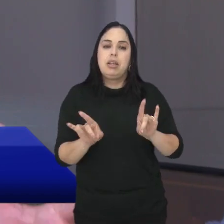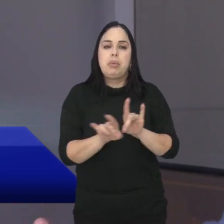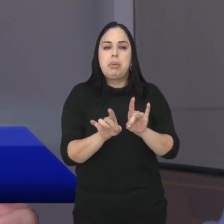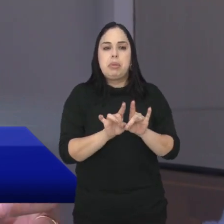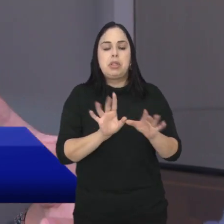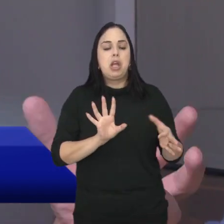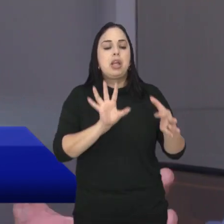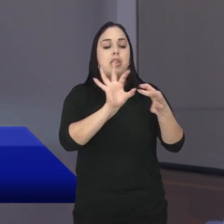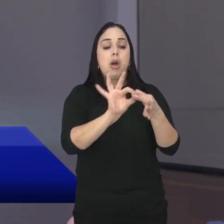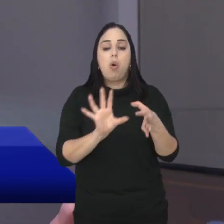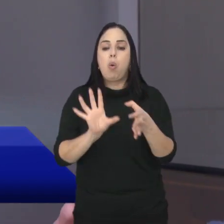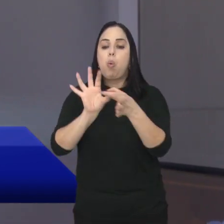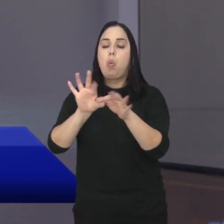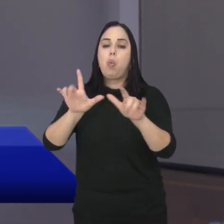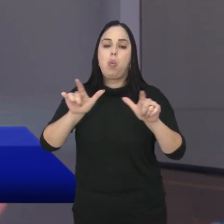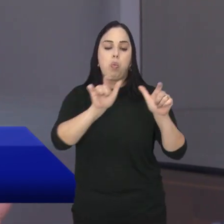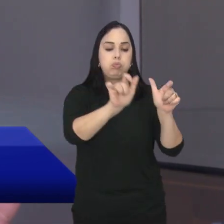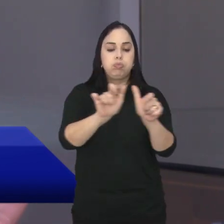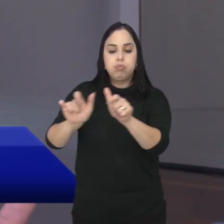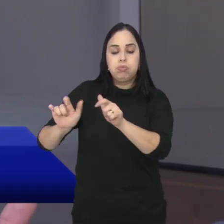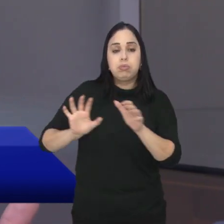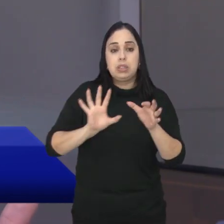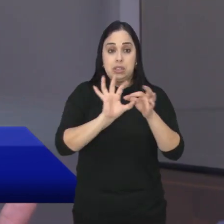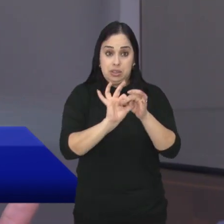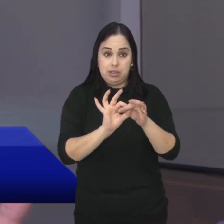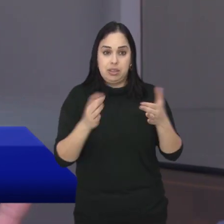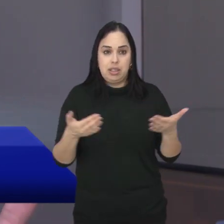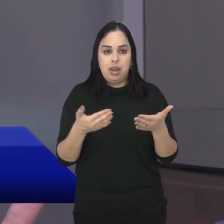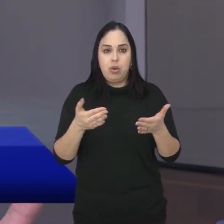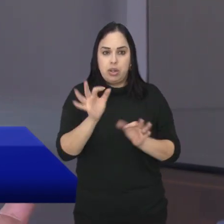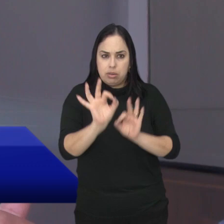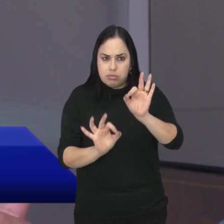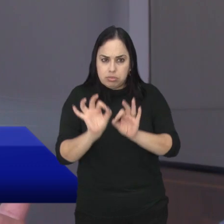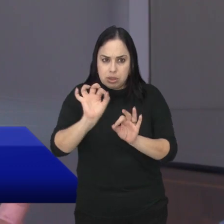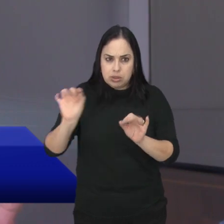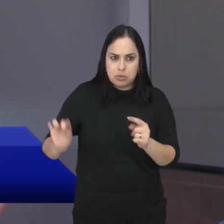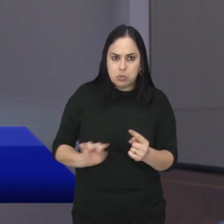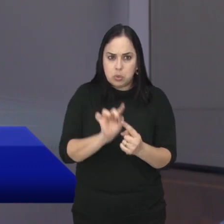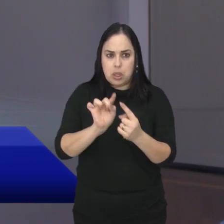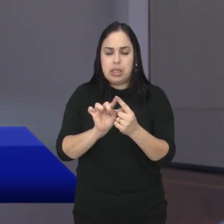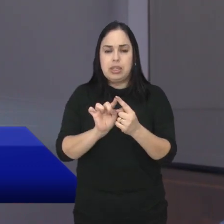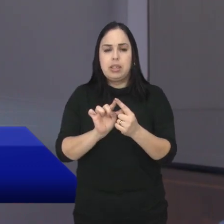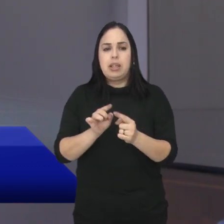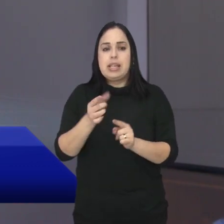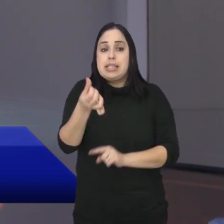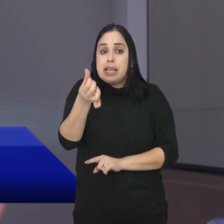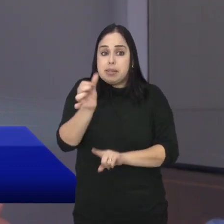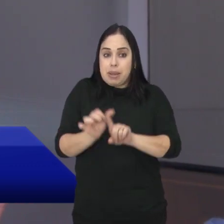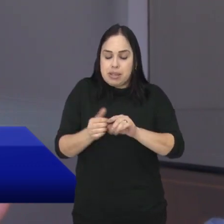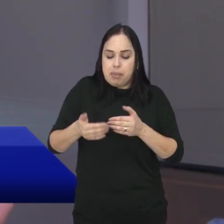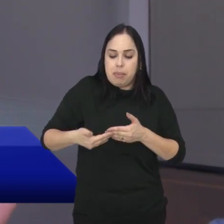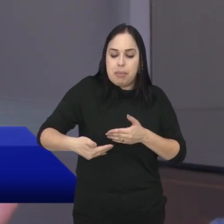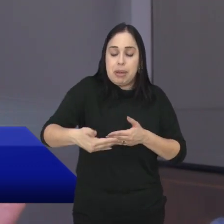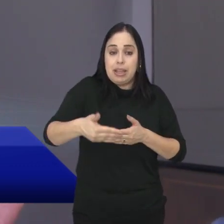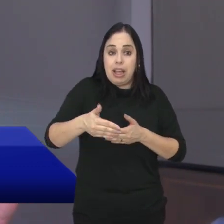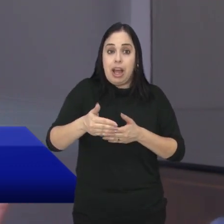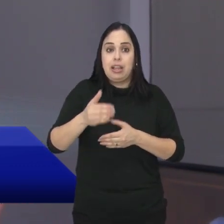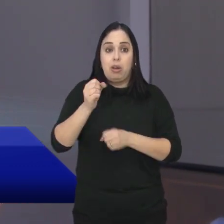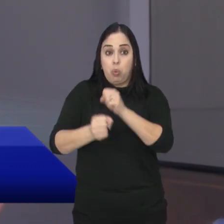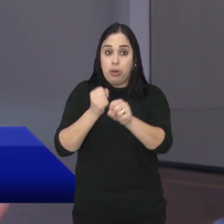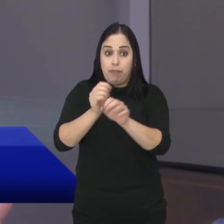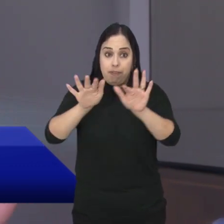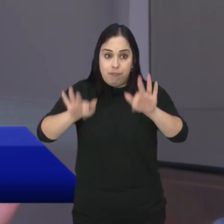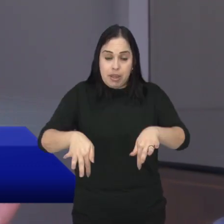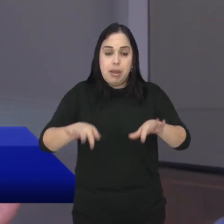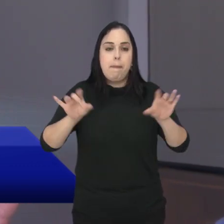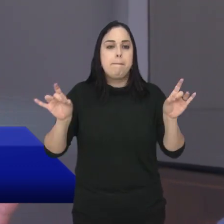do traçado e integração com algumas regiões, sendo tudo viável. Nesse momento que a gente está desenvolvendo esses próximos 6 meses, então até o final do ano, a gente conclui